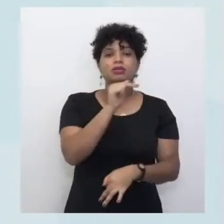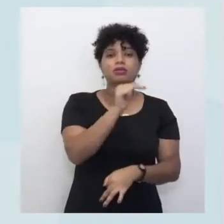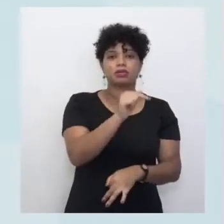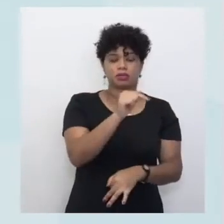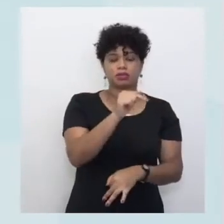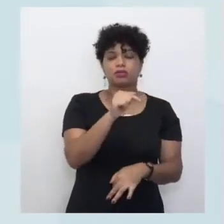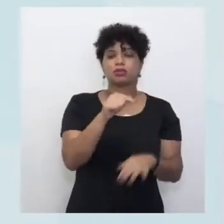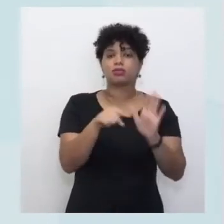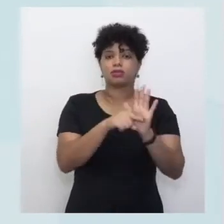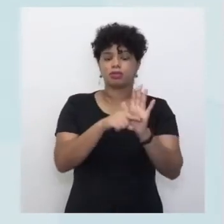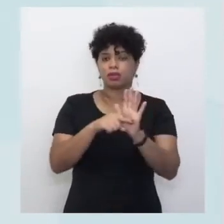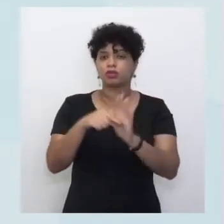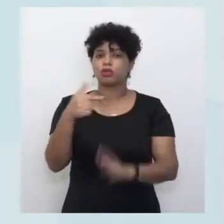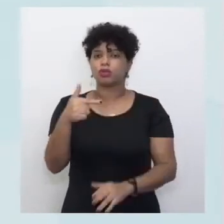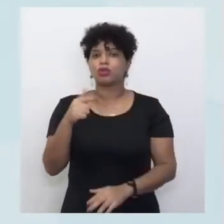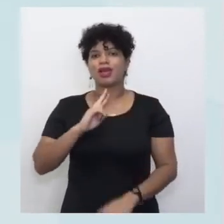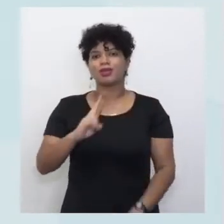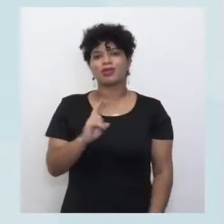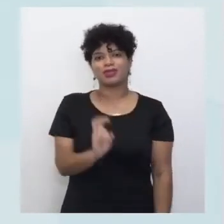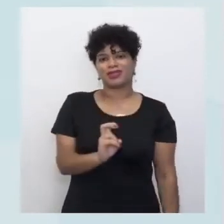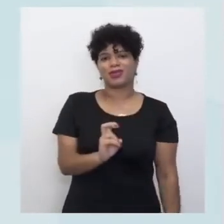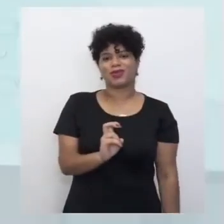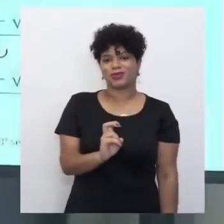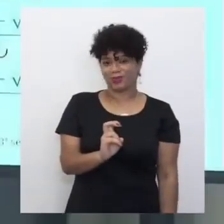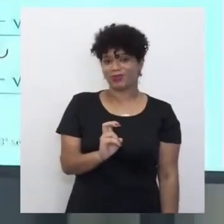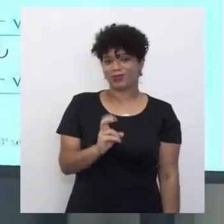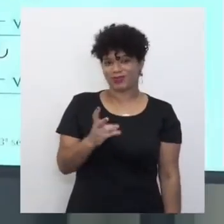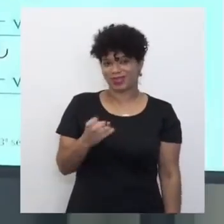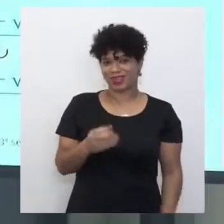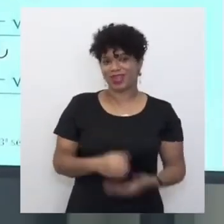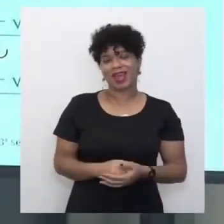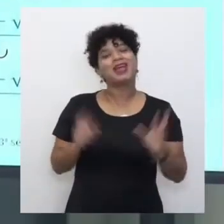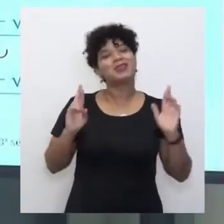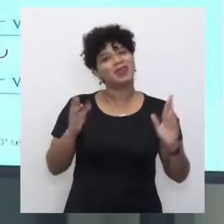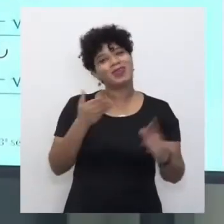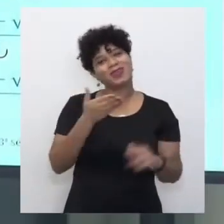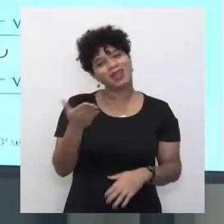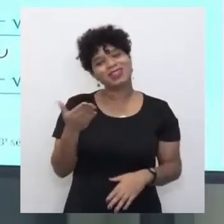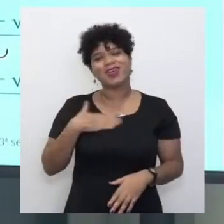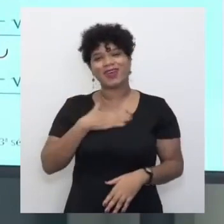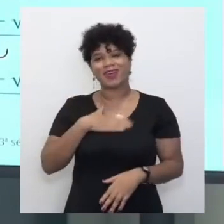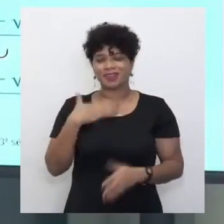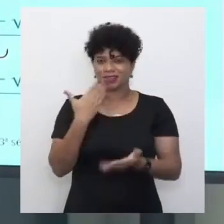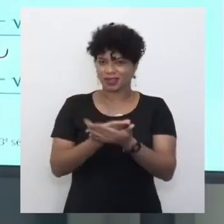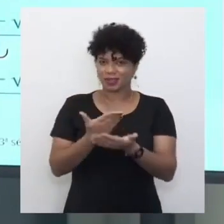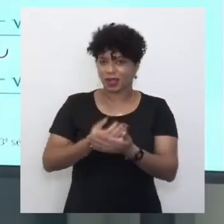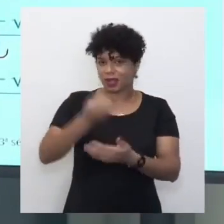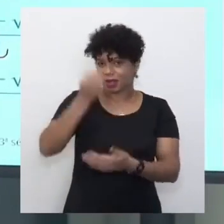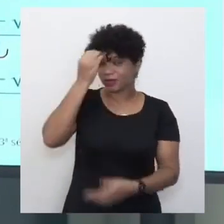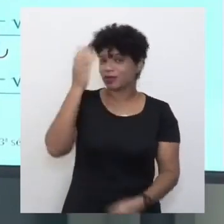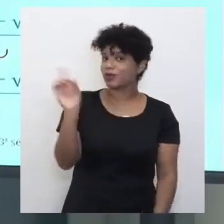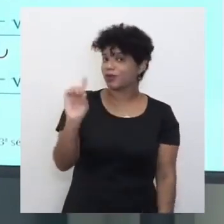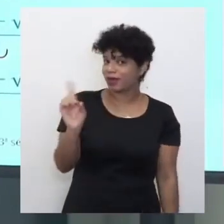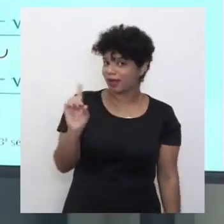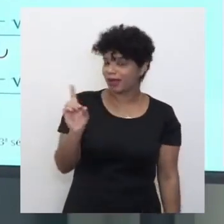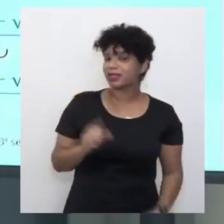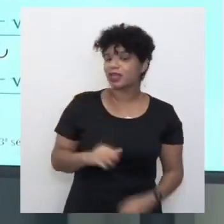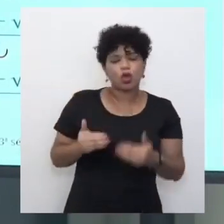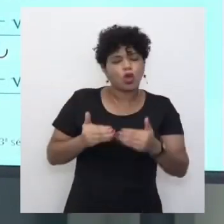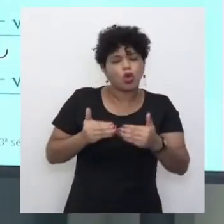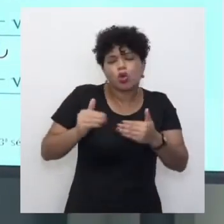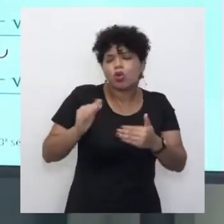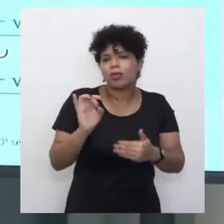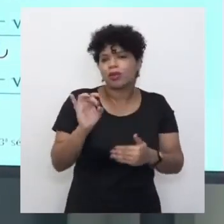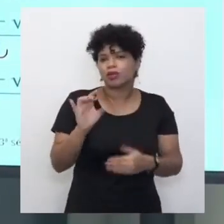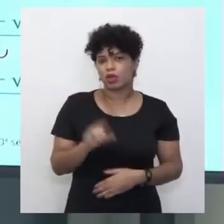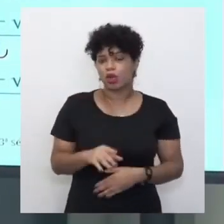vai dar 5. Pessoal, espero que vocês tenham gostado da aula. Não esqueça, é de fato um pontapé inicial. O